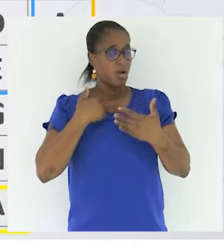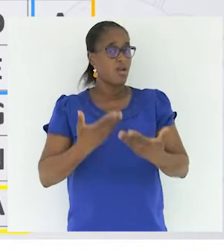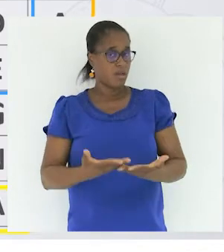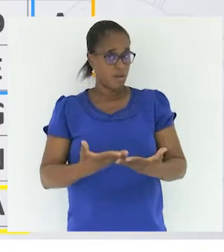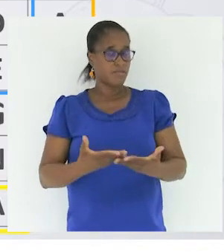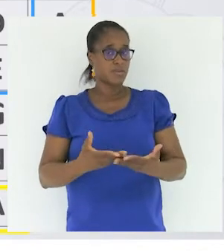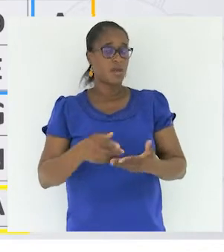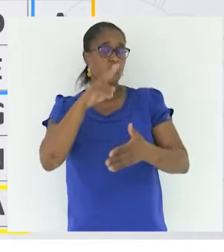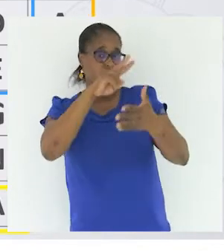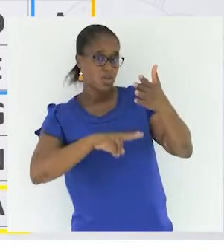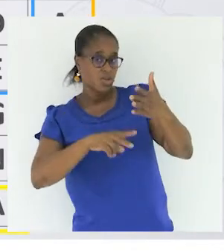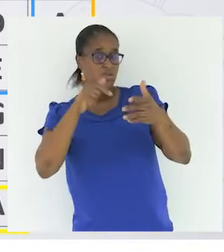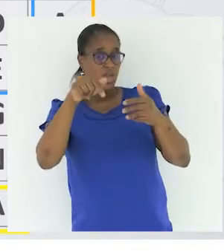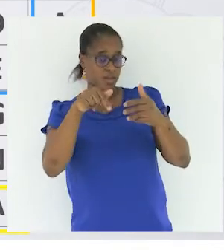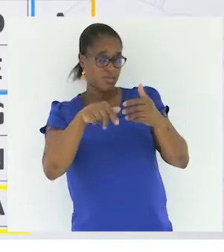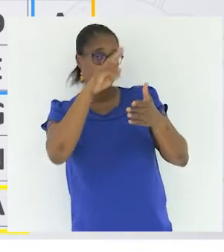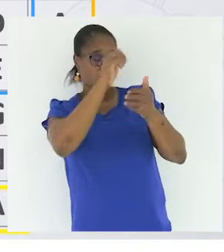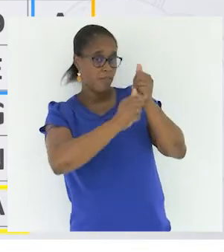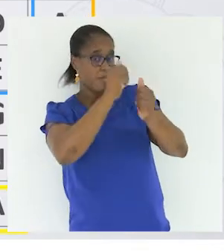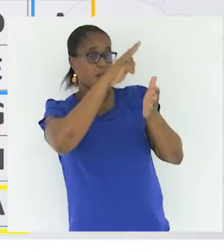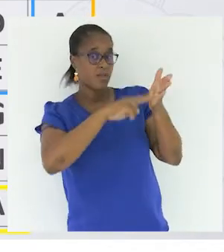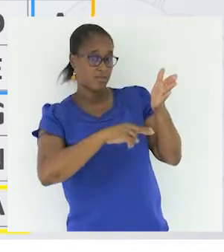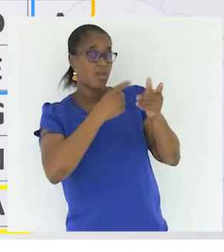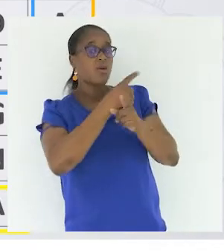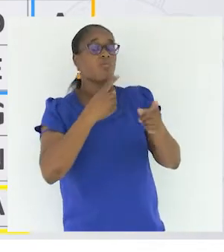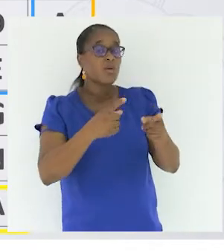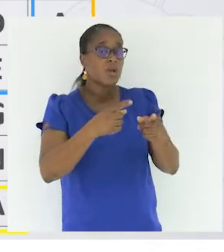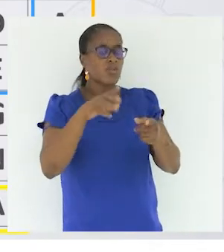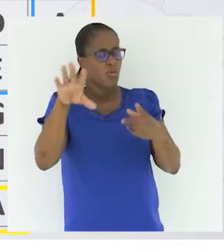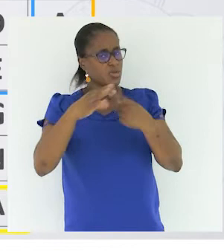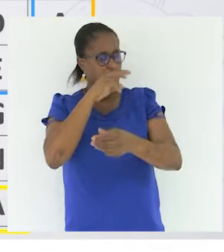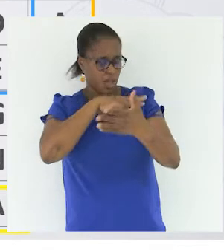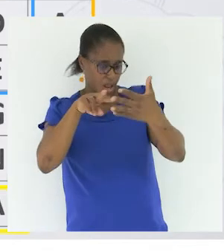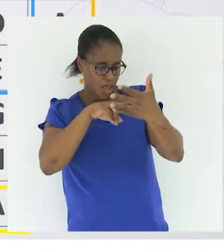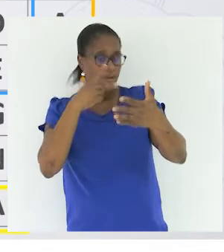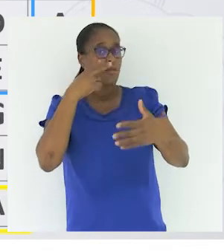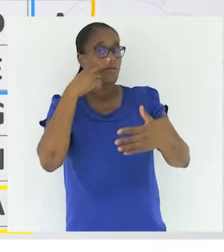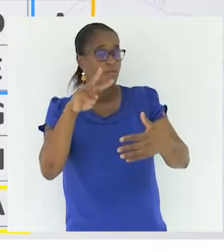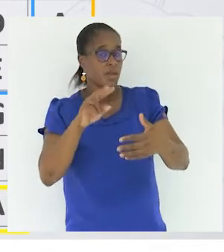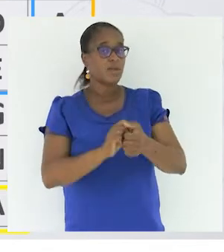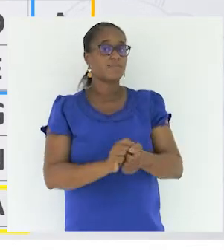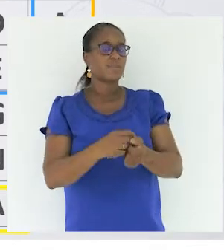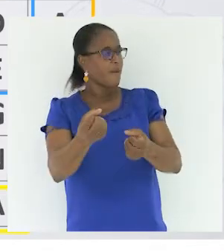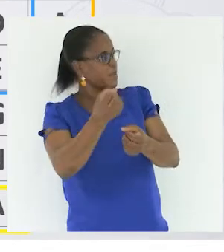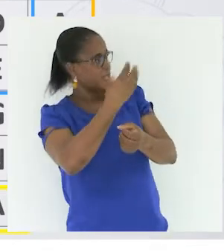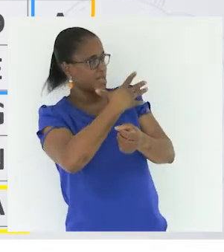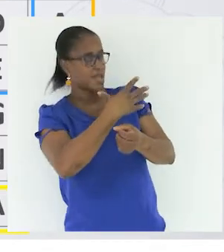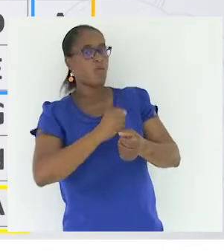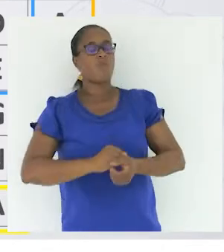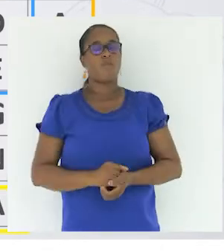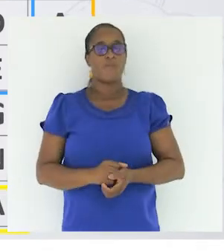apresentar-vos o texto que está aqui no folheto, porque aqui não conseguem ler, então vamos lá ver na apresentação.